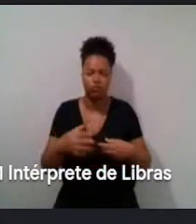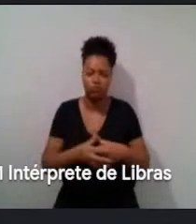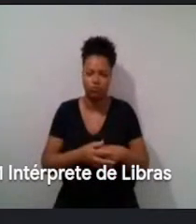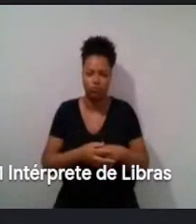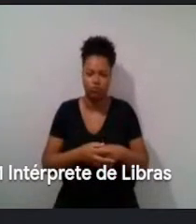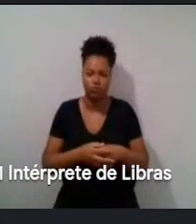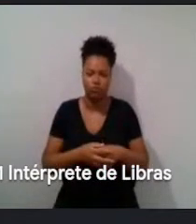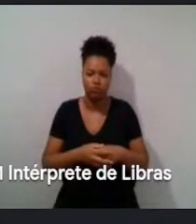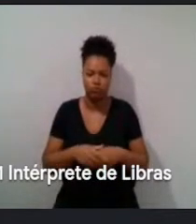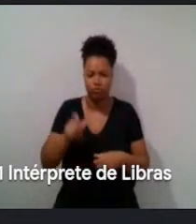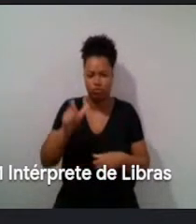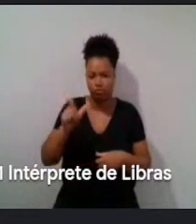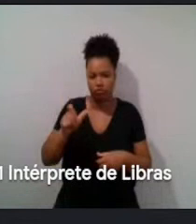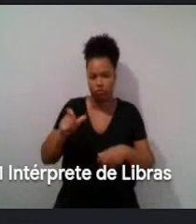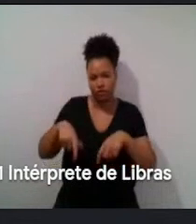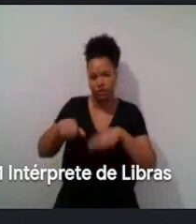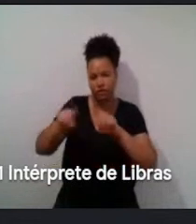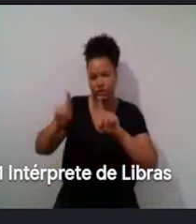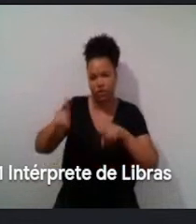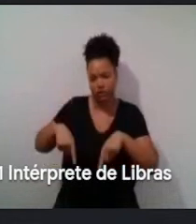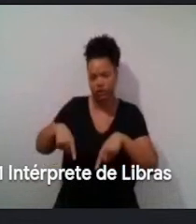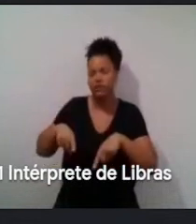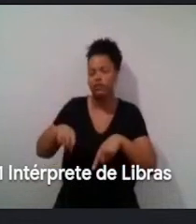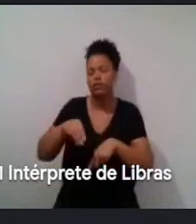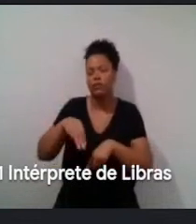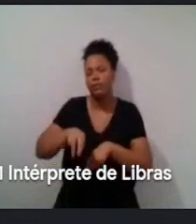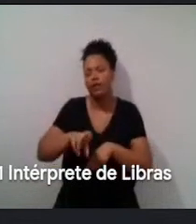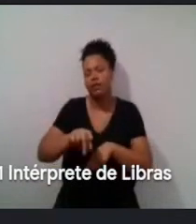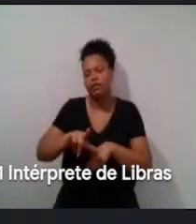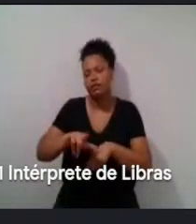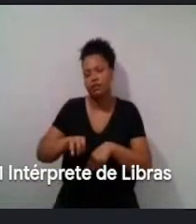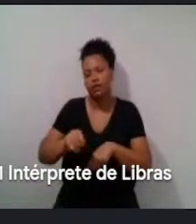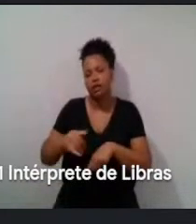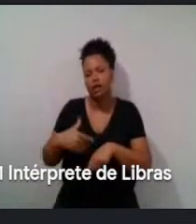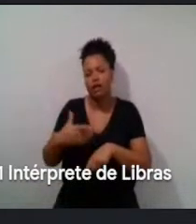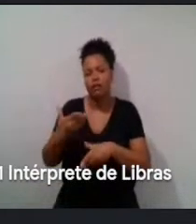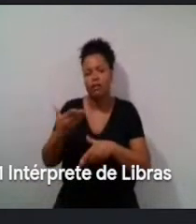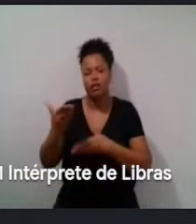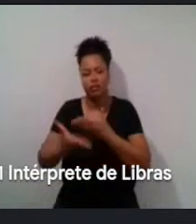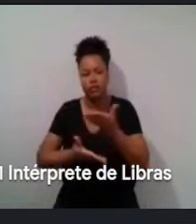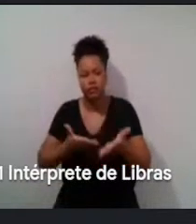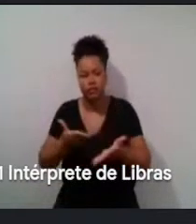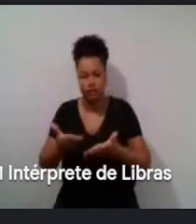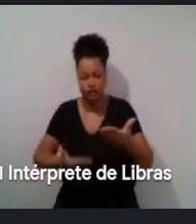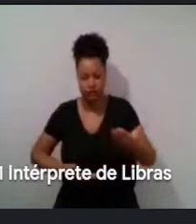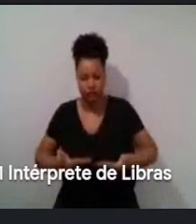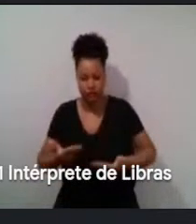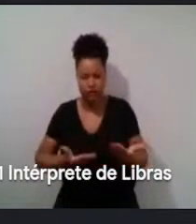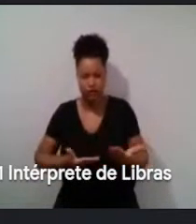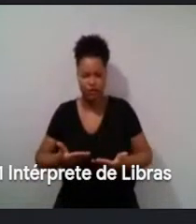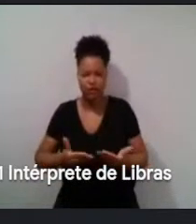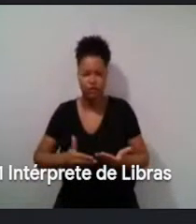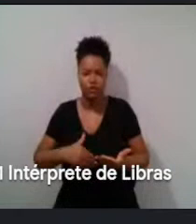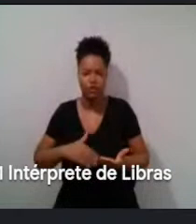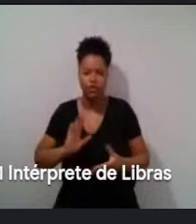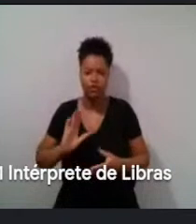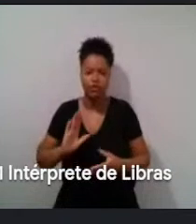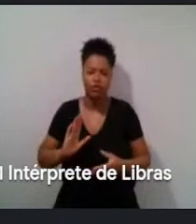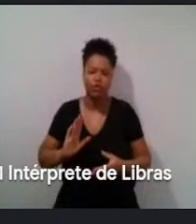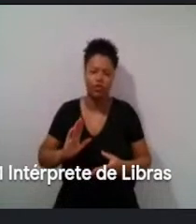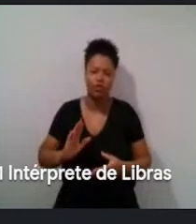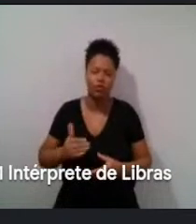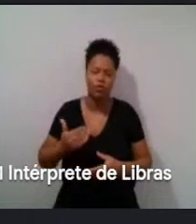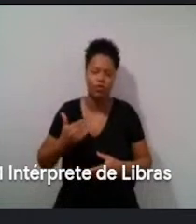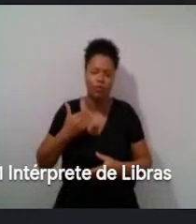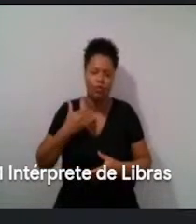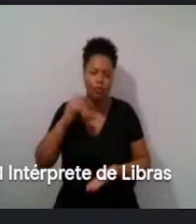da servidora Marcileia Olímpio da Luz para prestar serviço junto ao cartório da 13ª Zona Eleitoral em Cristalândia pelo